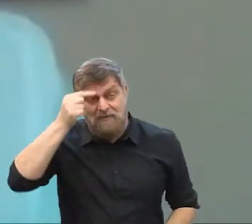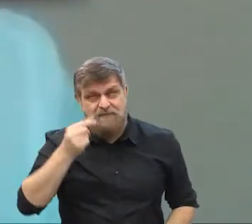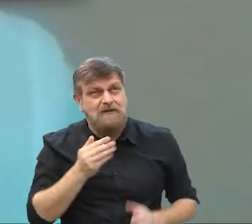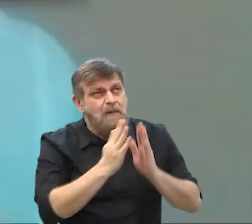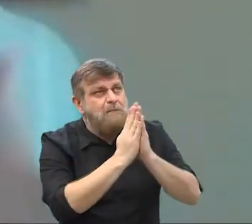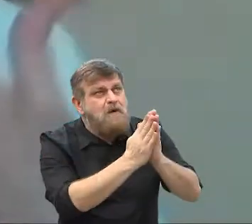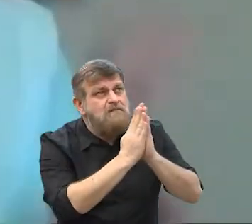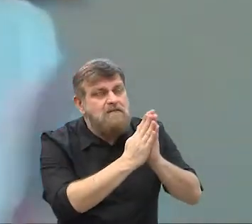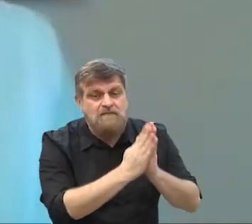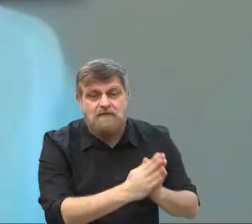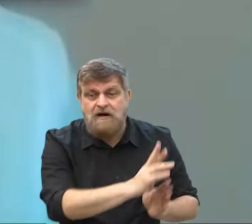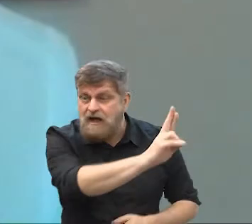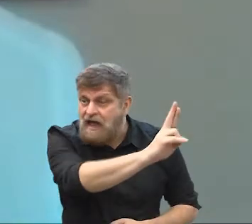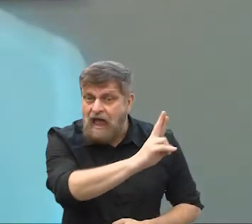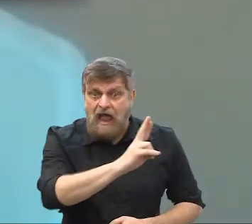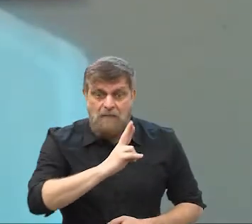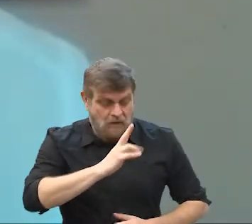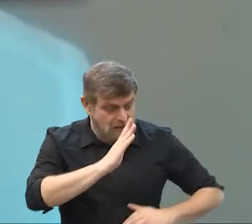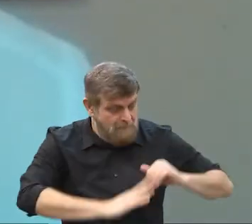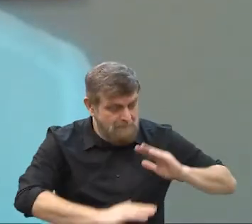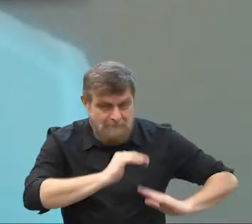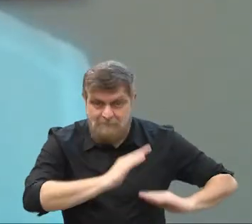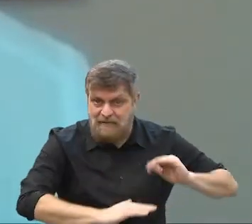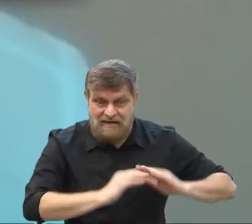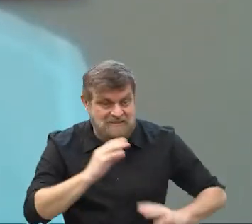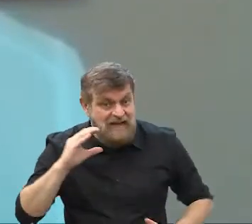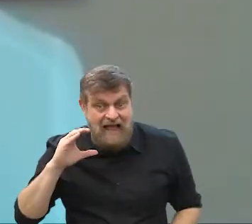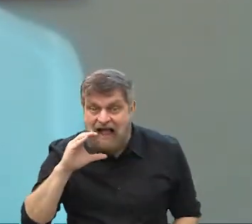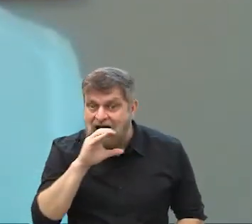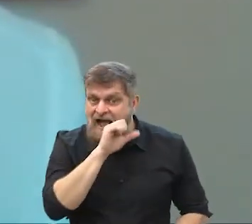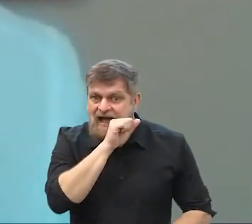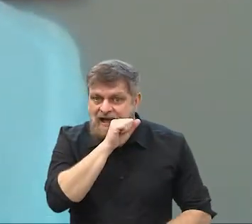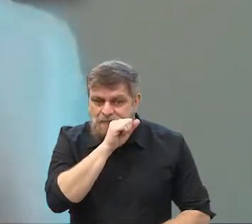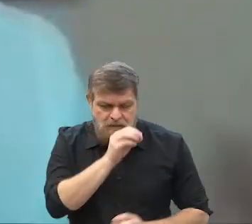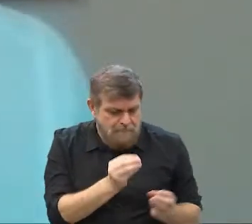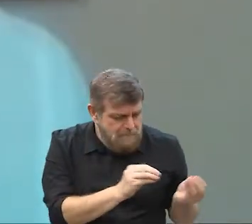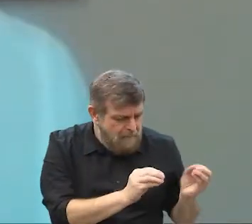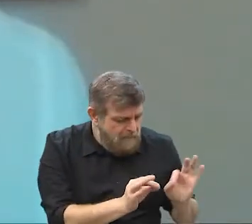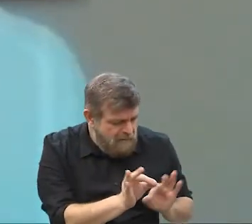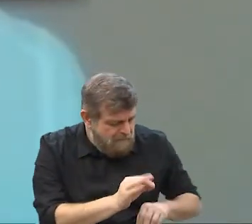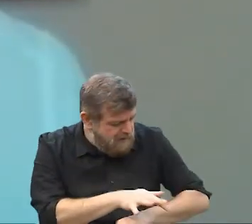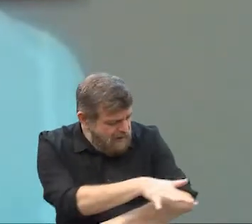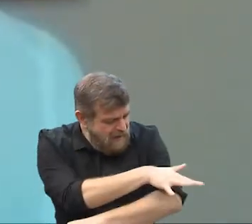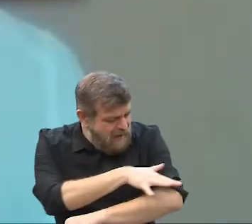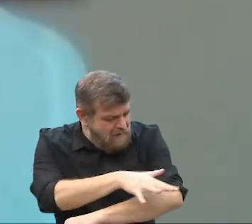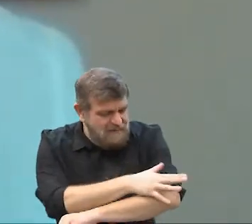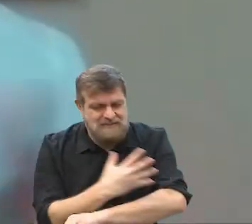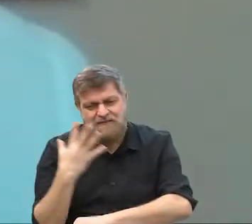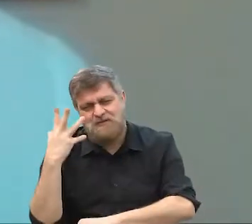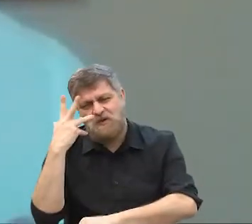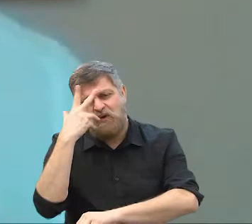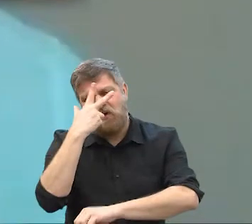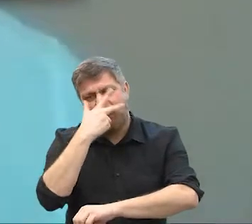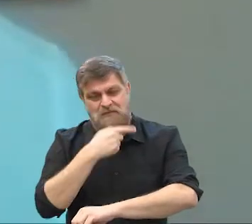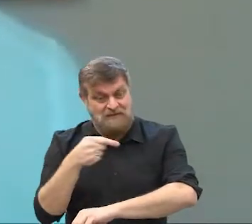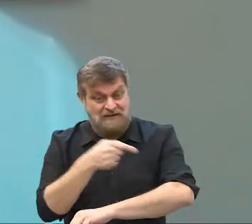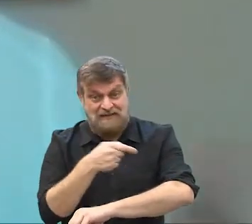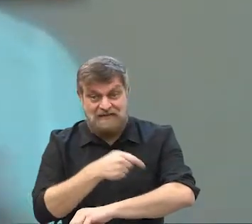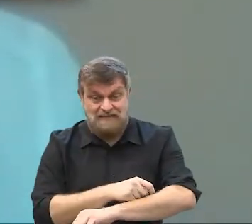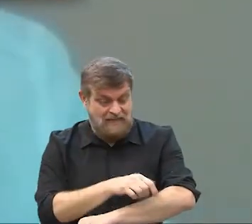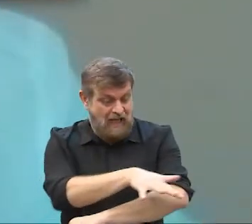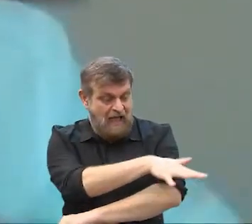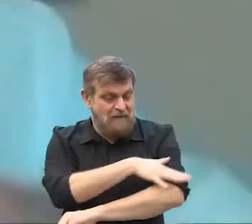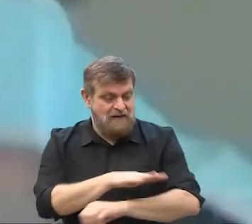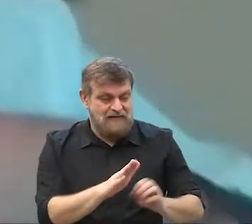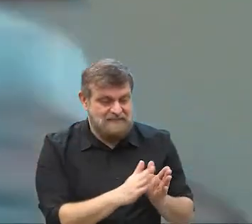municipal, e eles deram essa resposta muito rápida, e ficou uma praça muito bonita, é a Praça da Bíblia, né? A